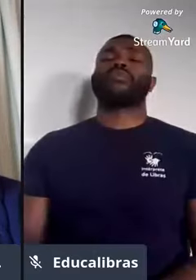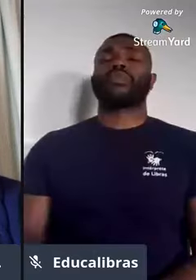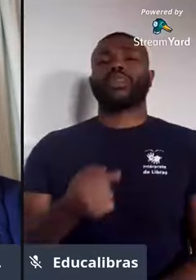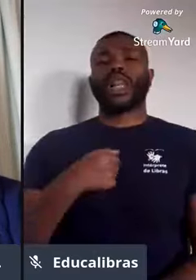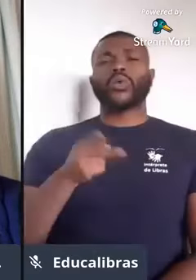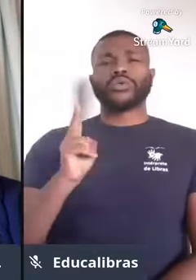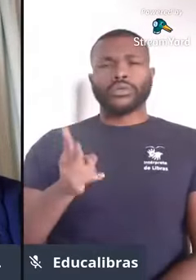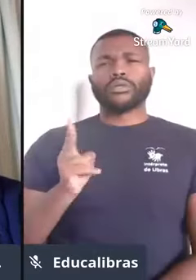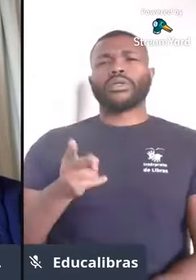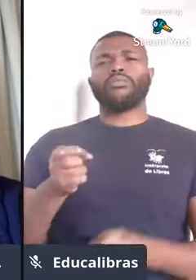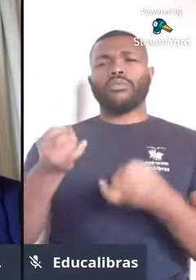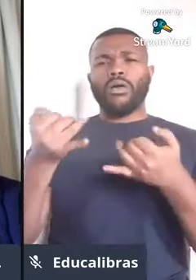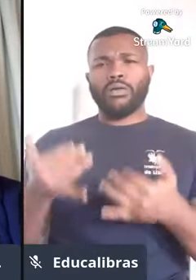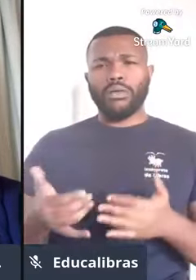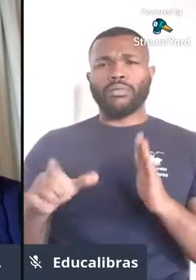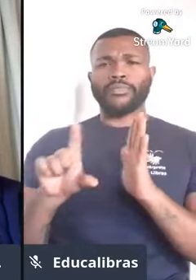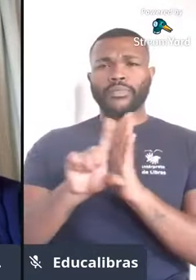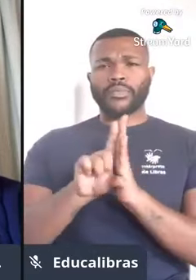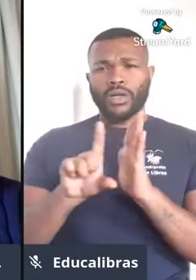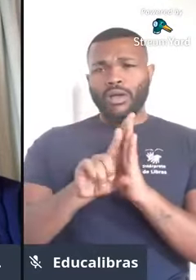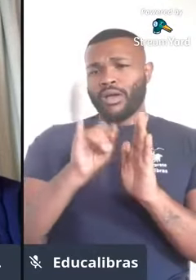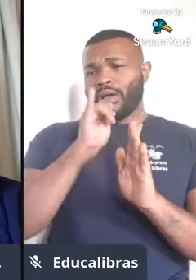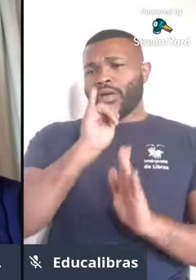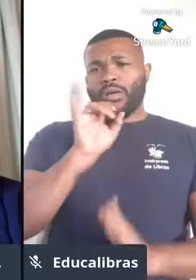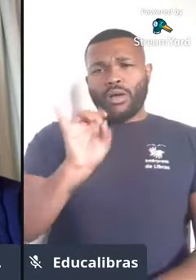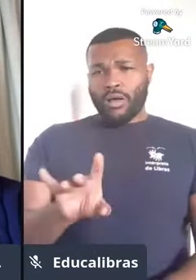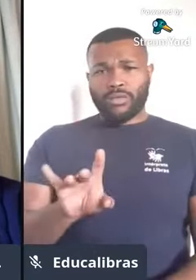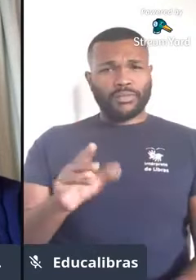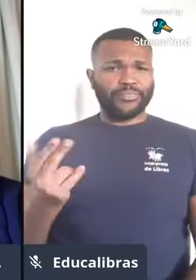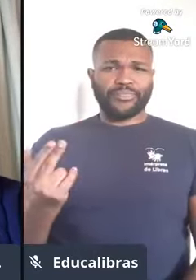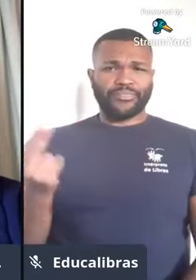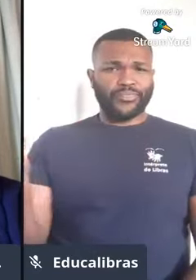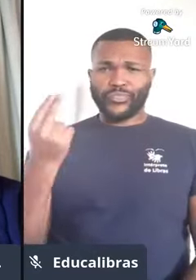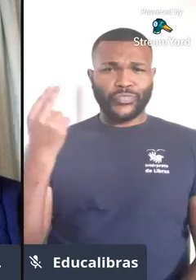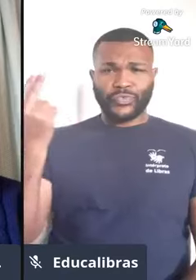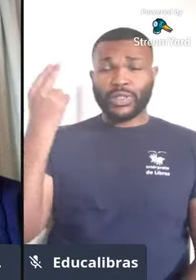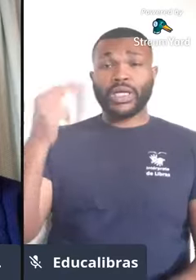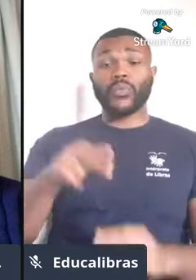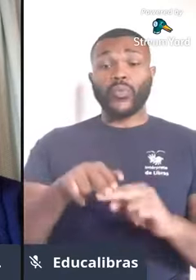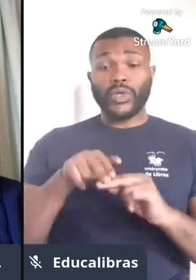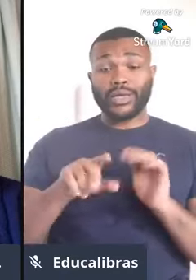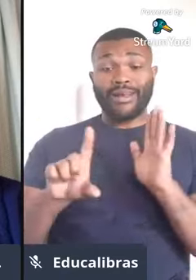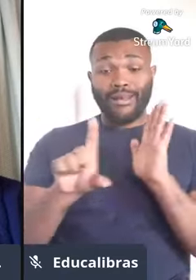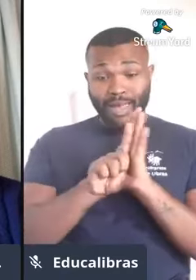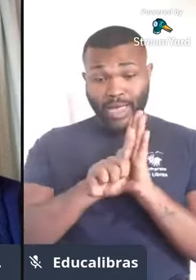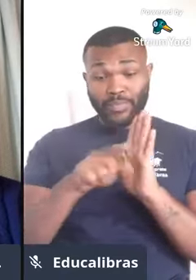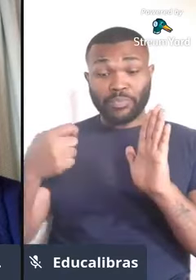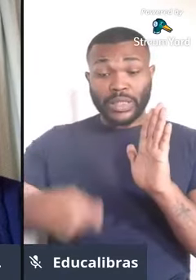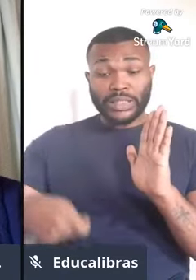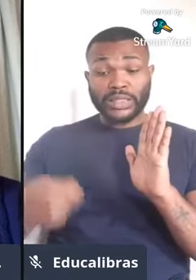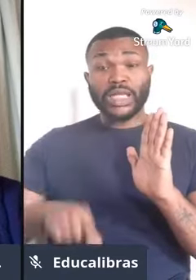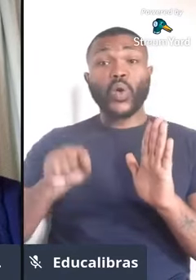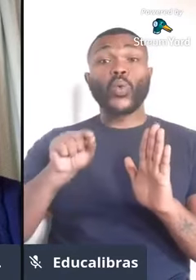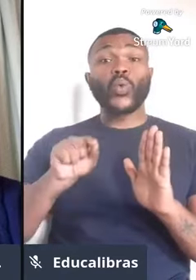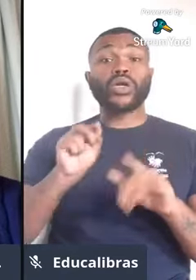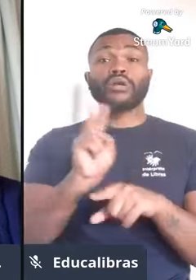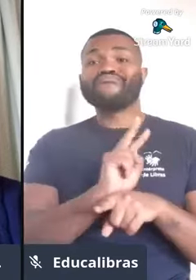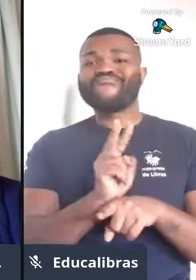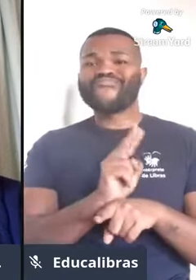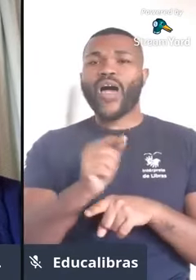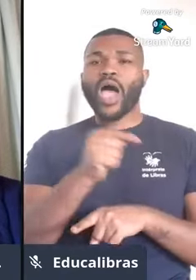existência da lei per si não é suficiente, porque ela só tem o seu efeito garantido se for fiscalizada, se as empresas a